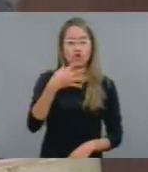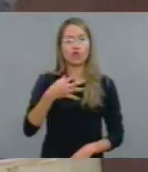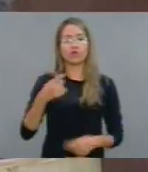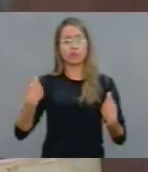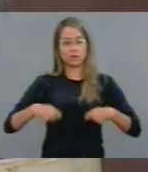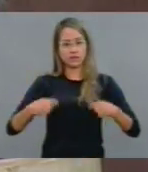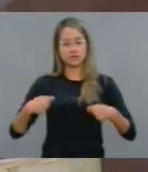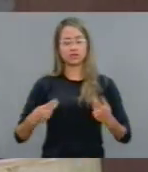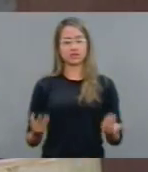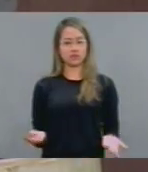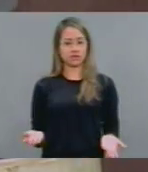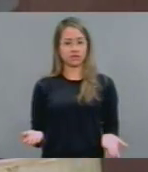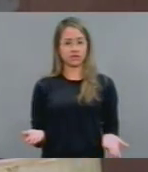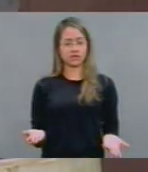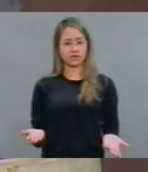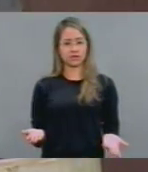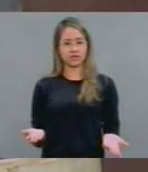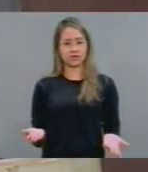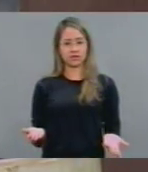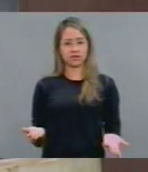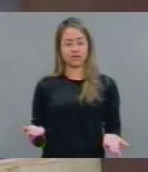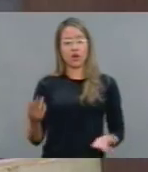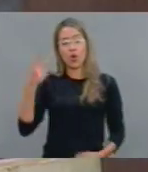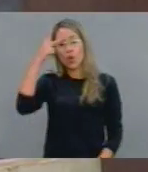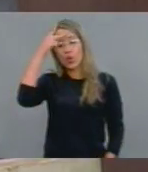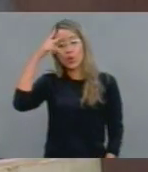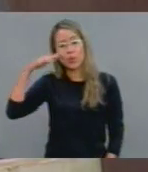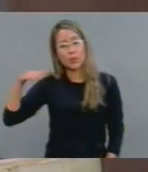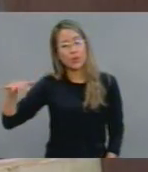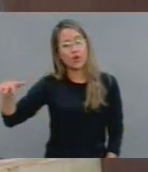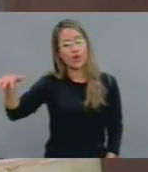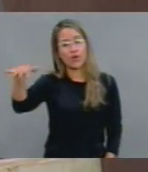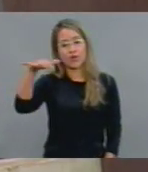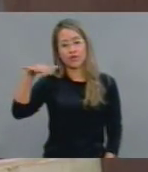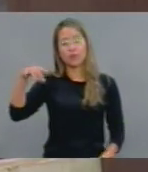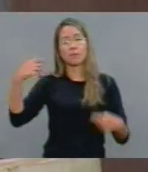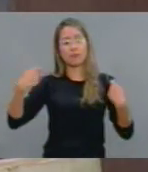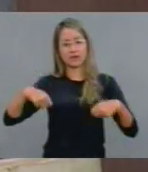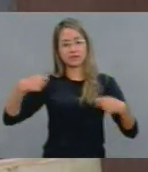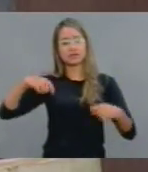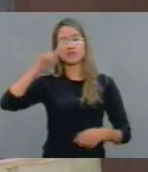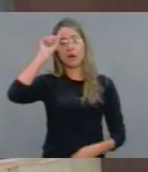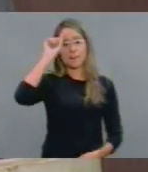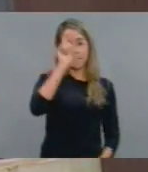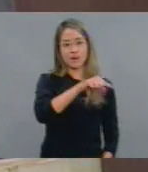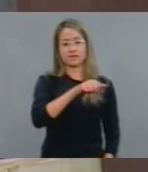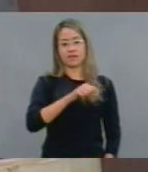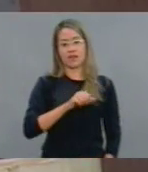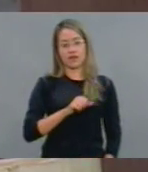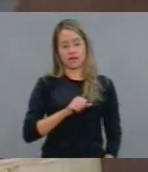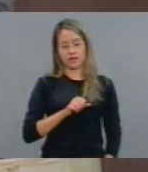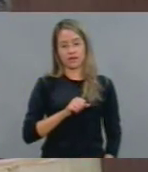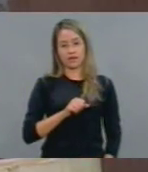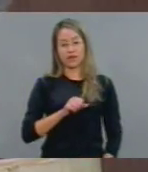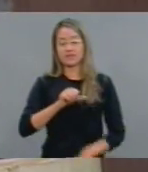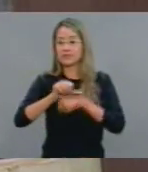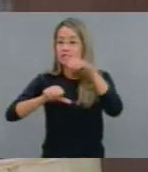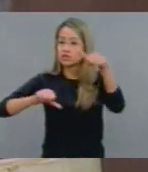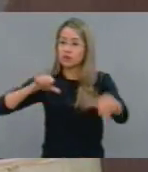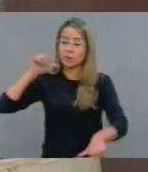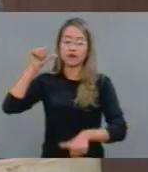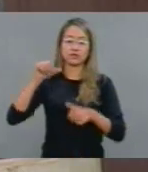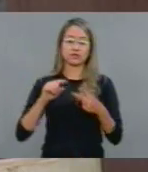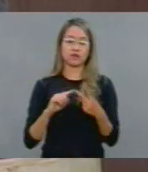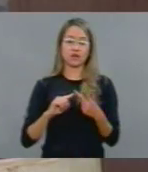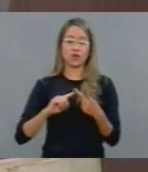dialogando com o desejo legítimo e sincero da população, por transformações, por mais